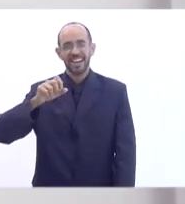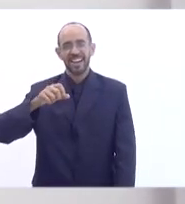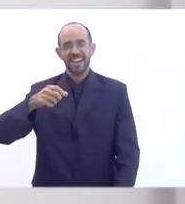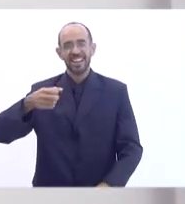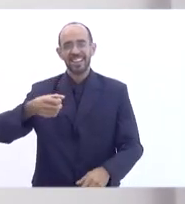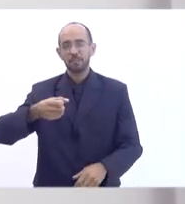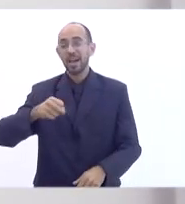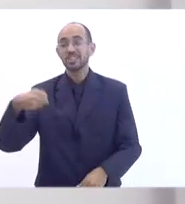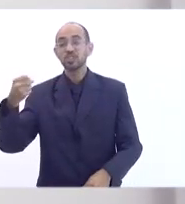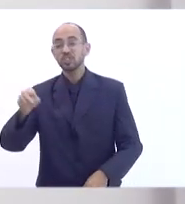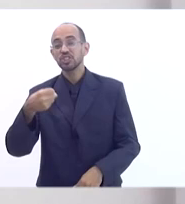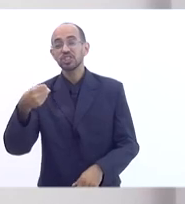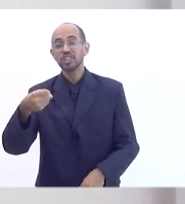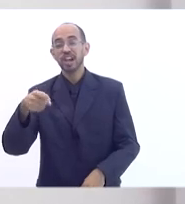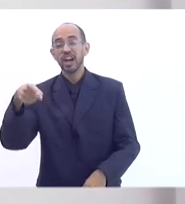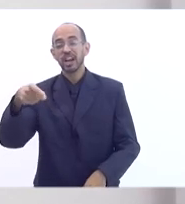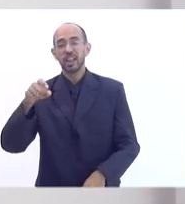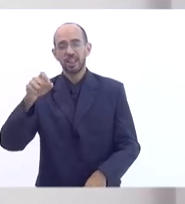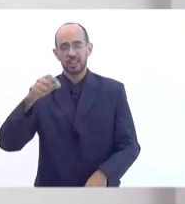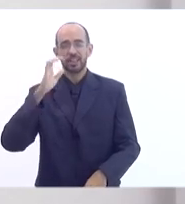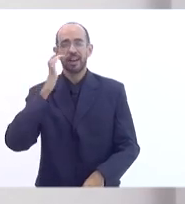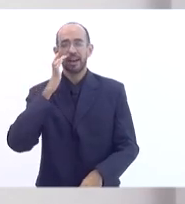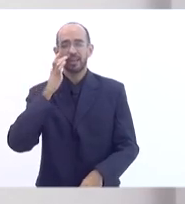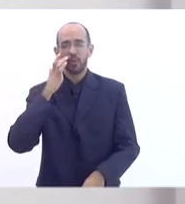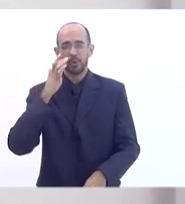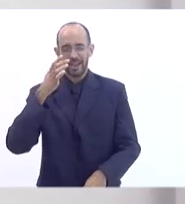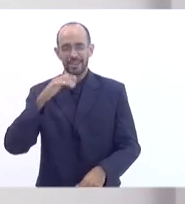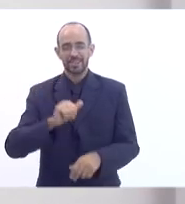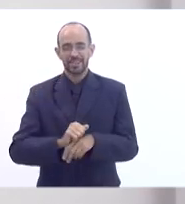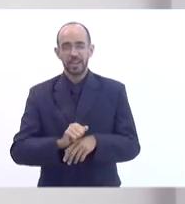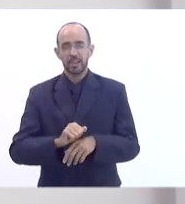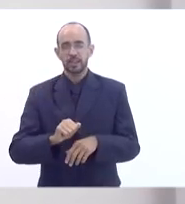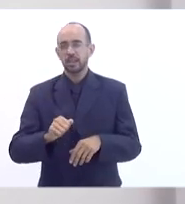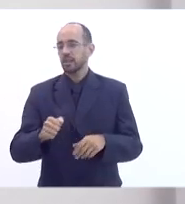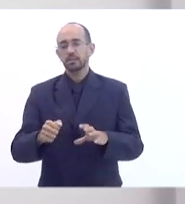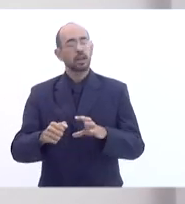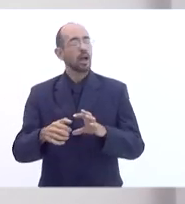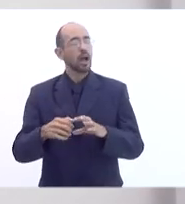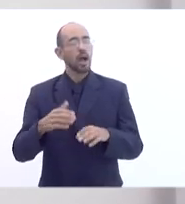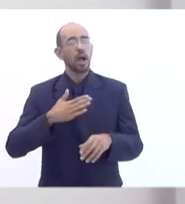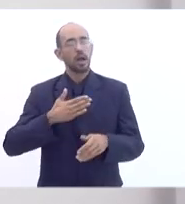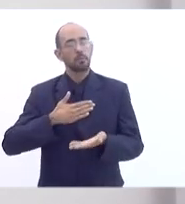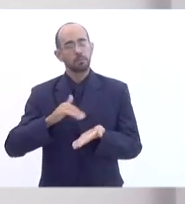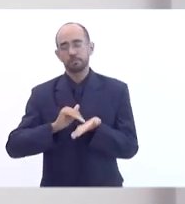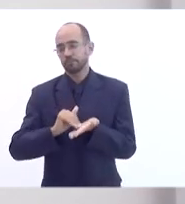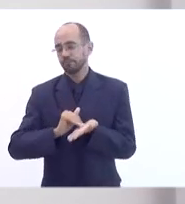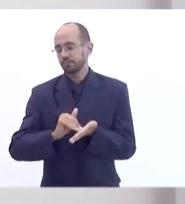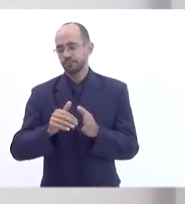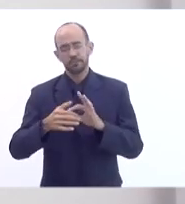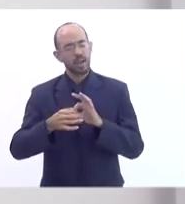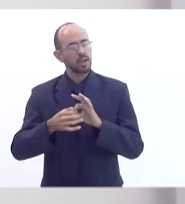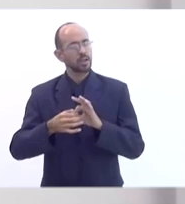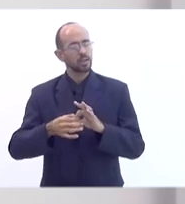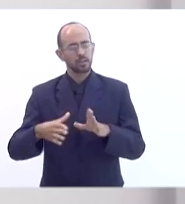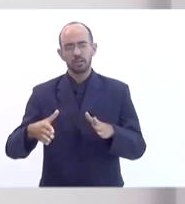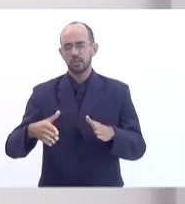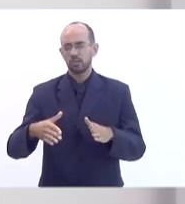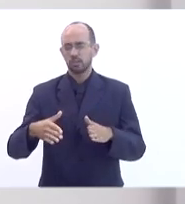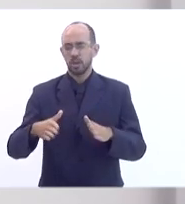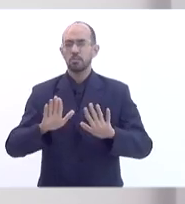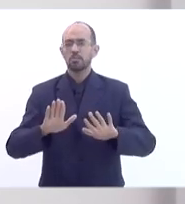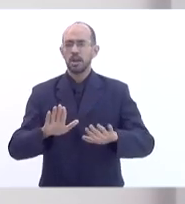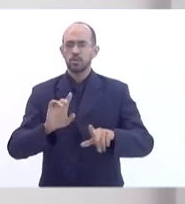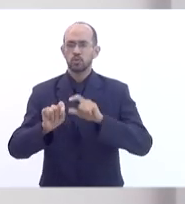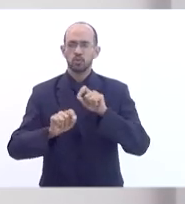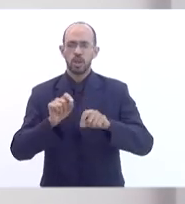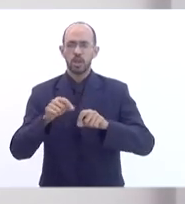então eu quero deixar Claros a todos que nossas portas o a minha ou da minha subdiretores tá sempre aberta mas o